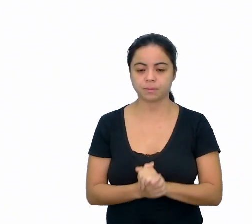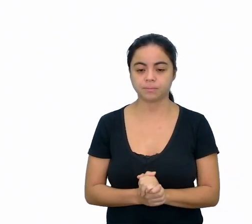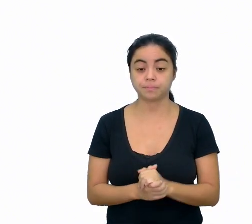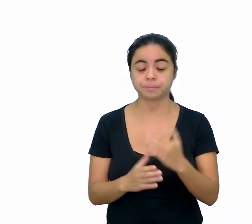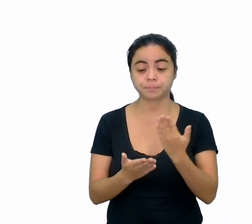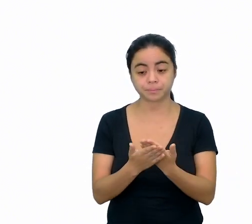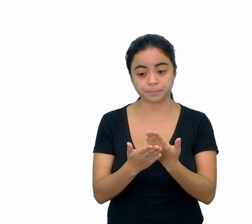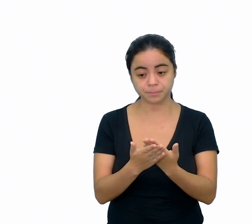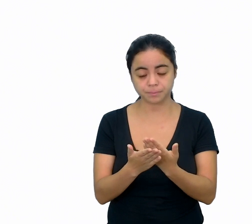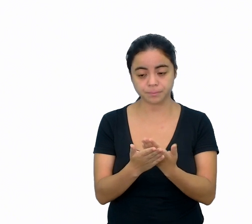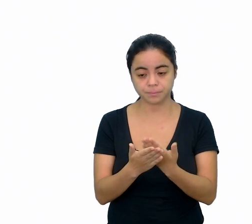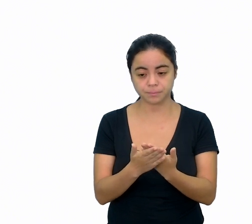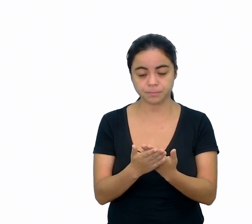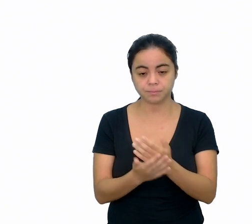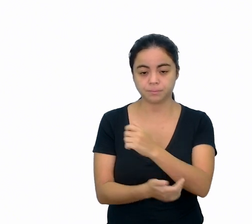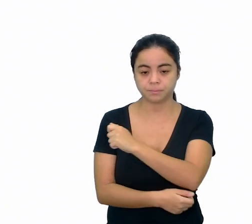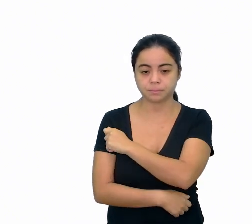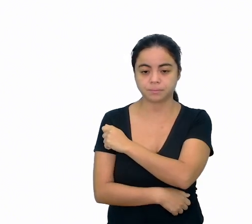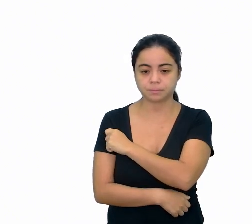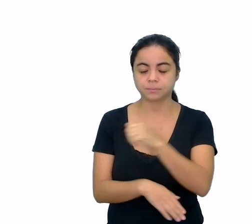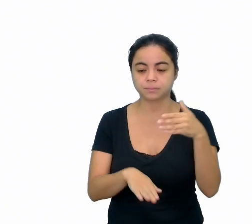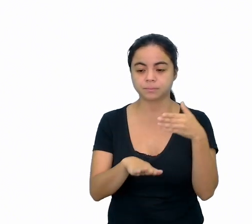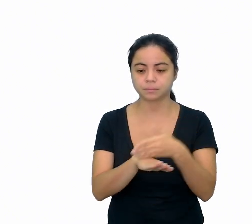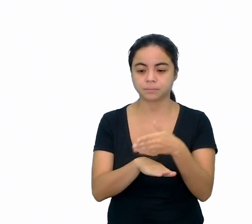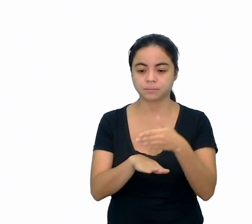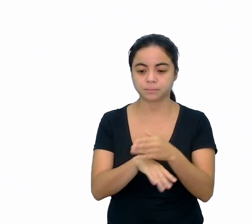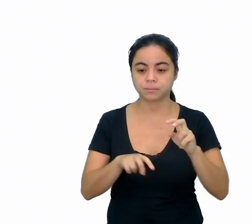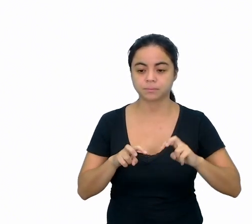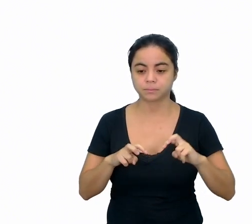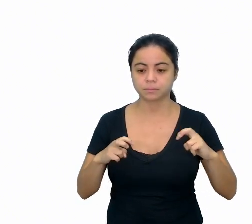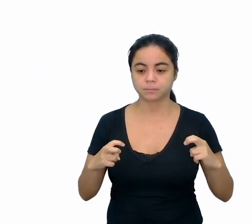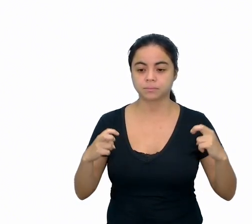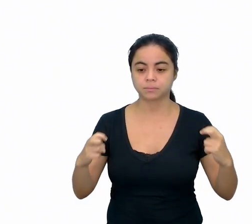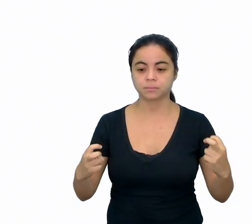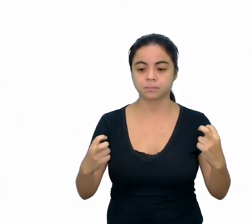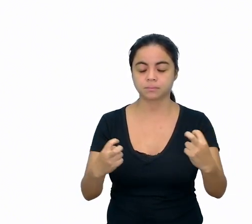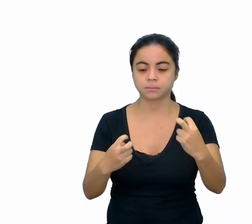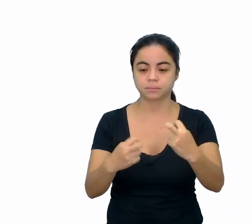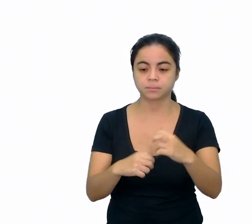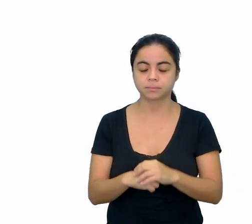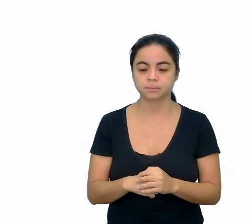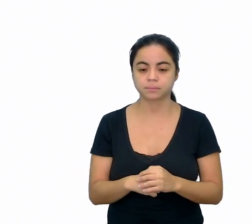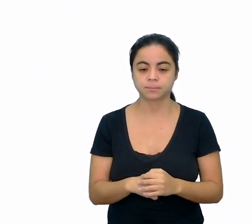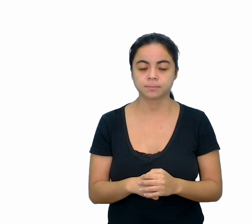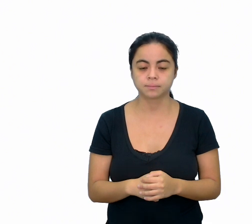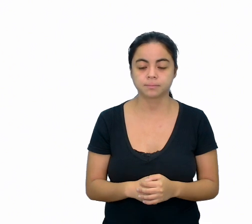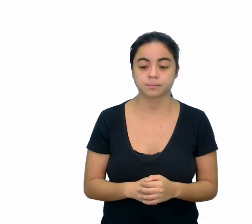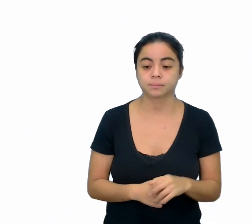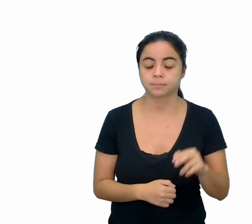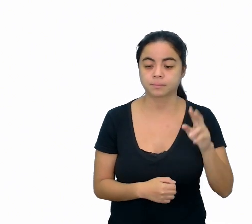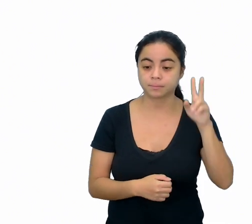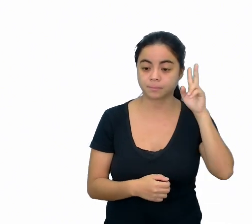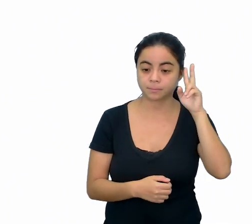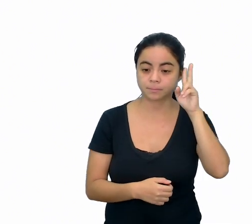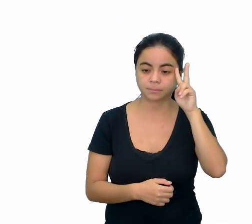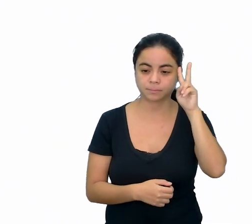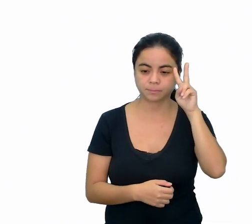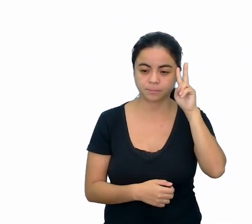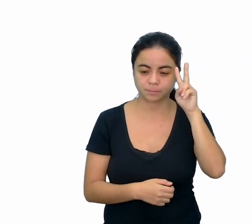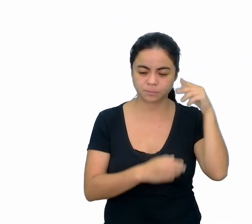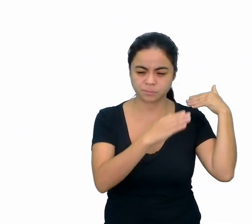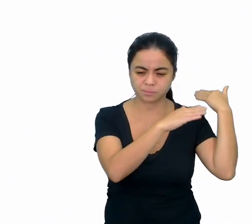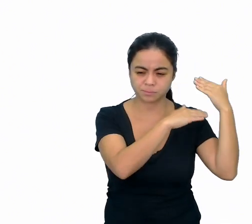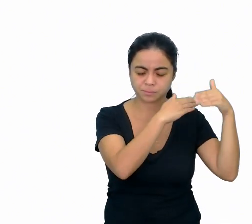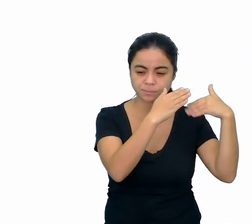Nesta aula, os estudantes participarão de uma roda de apreciação de contos tradicionais. Ouvirão